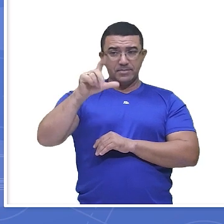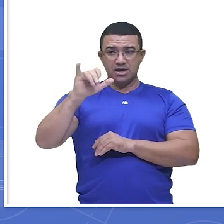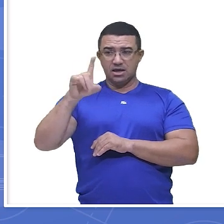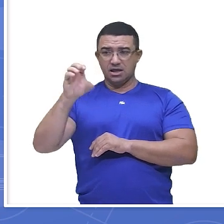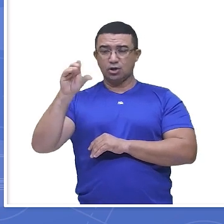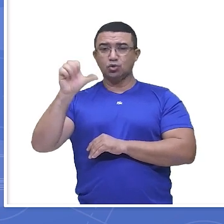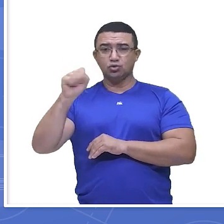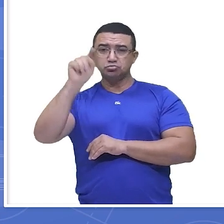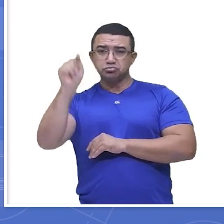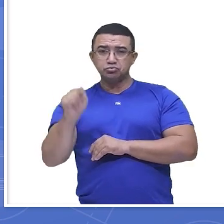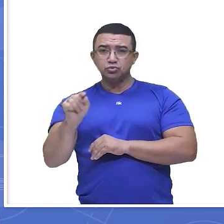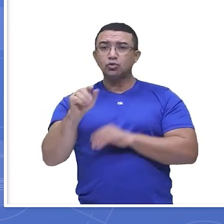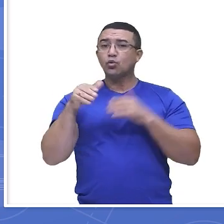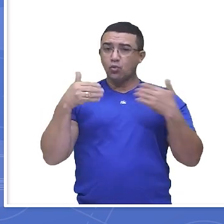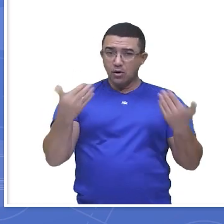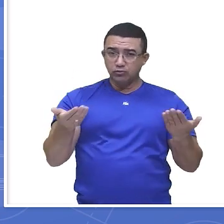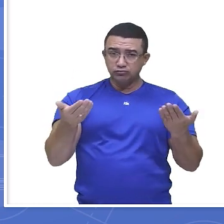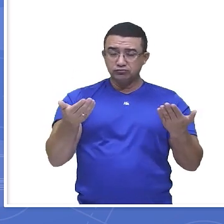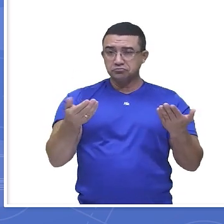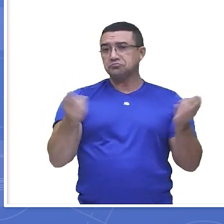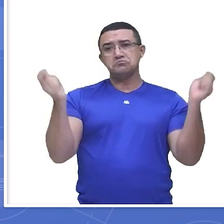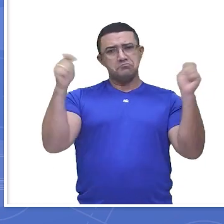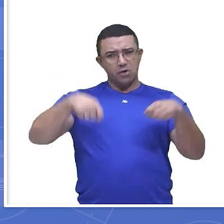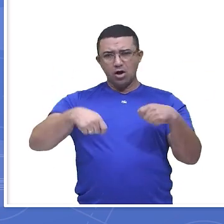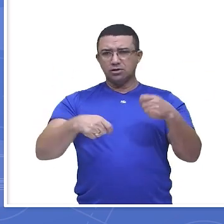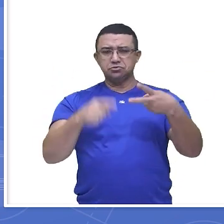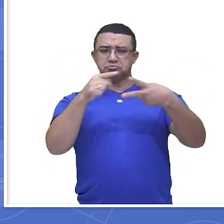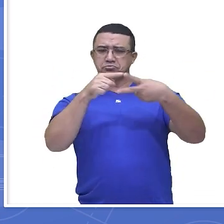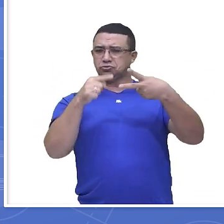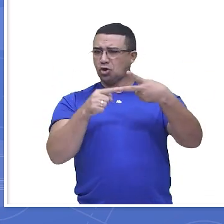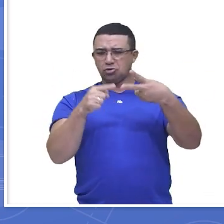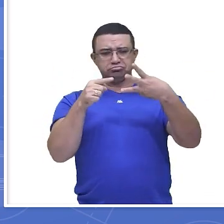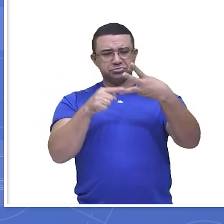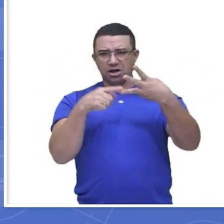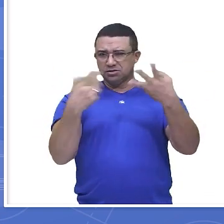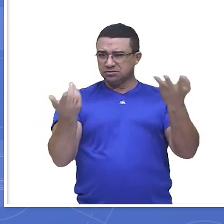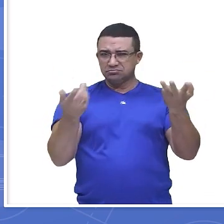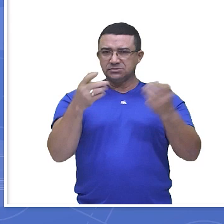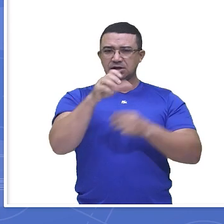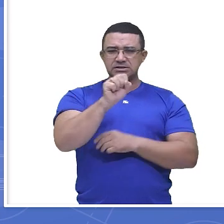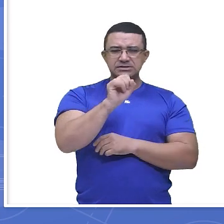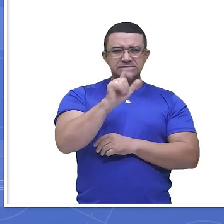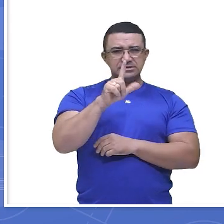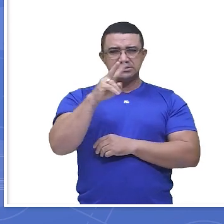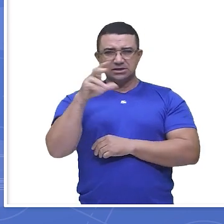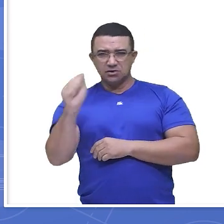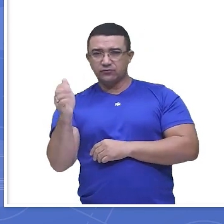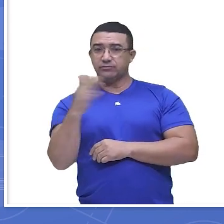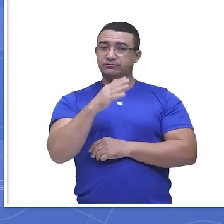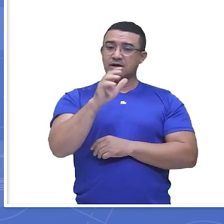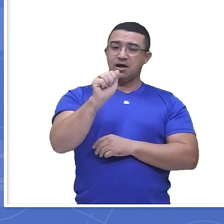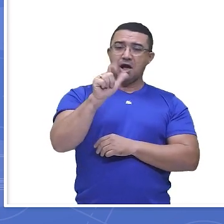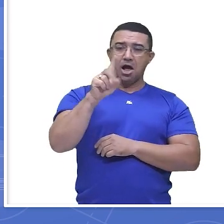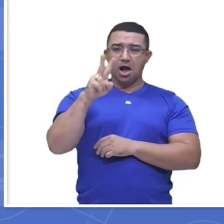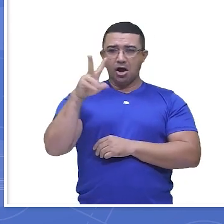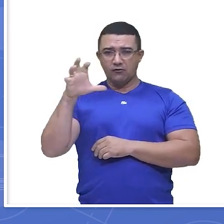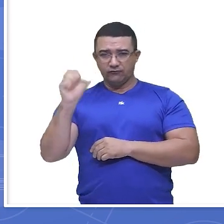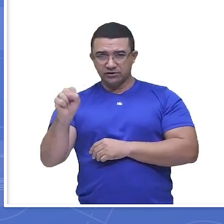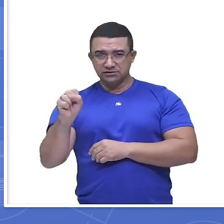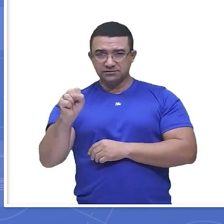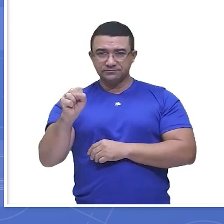né? Silva e Alves. Imaginemos, né? Silva